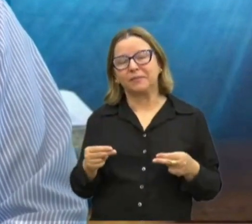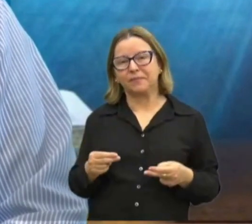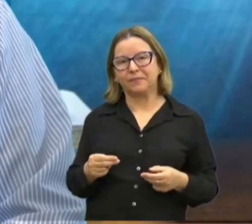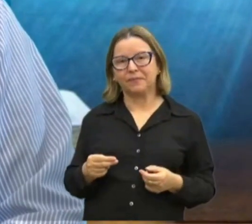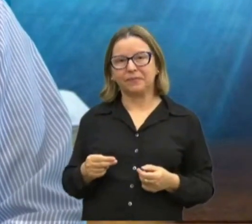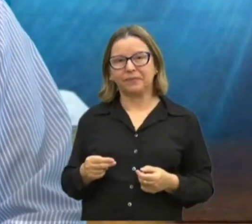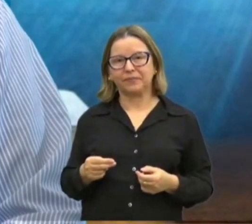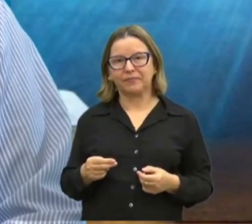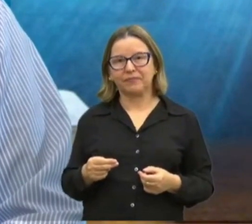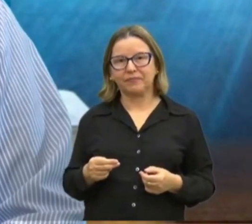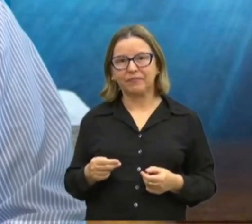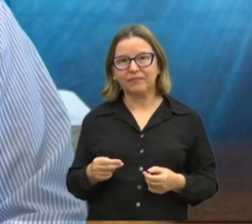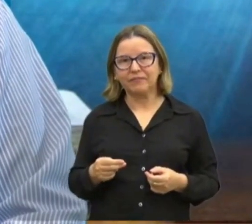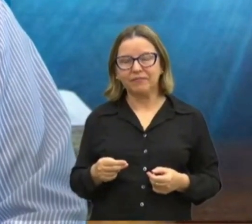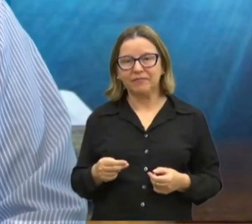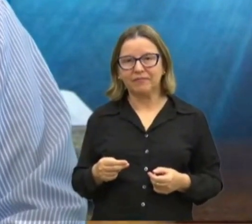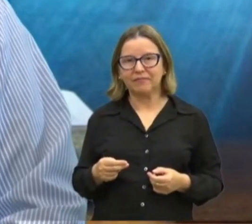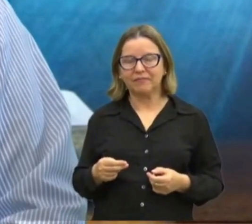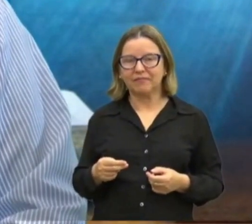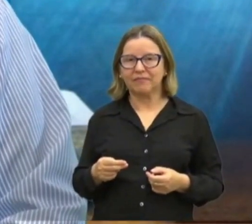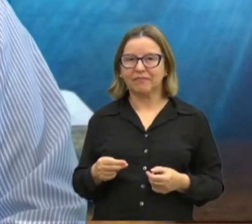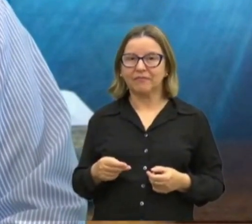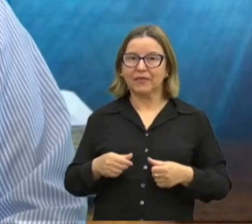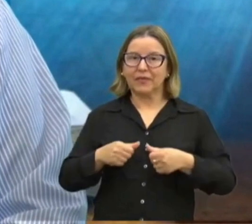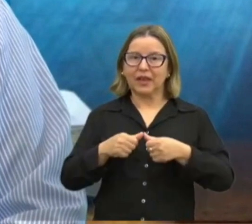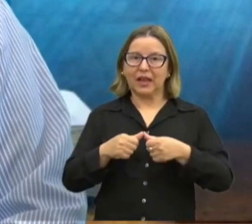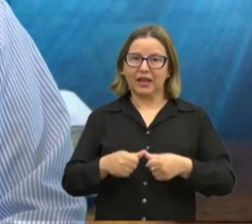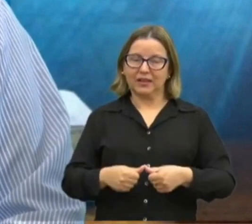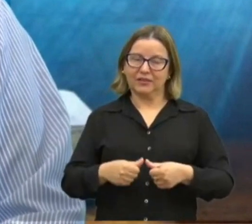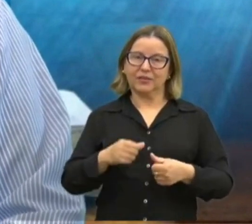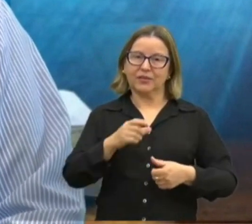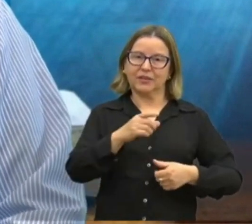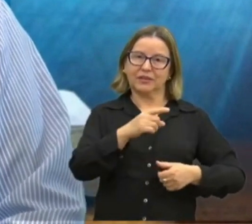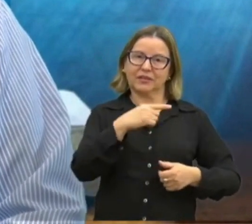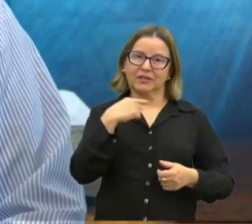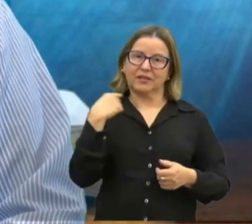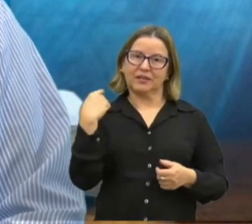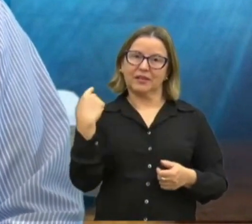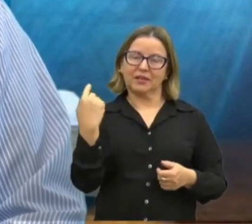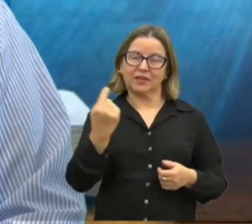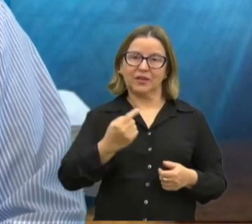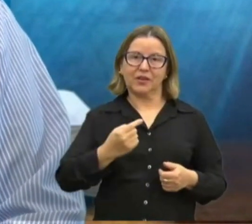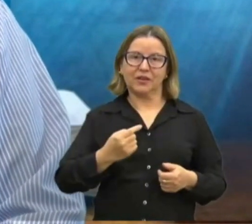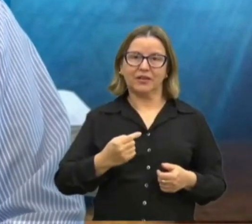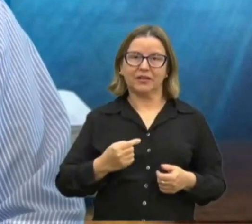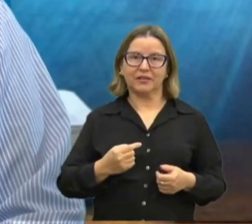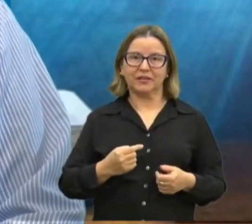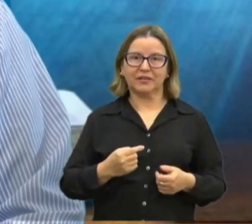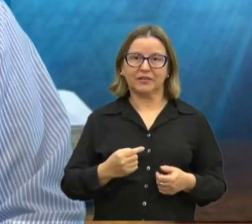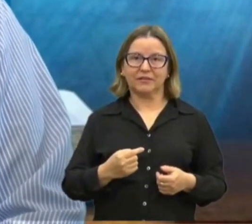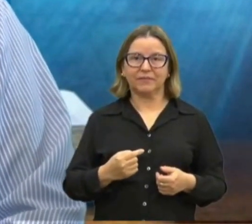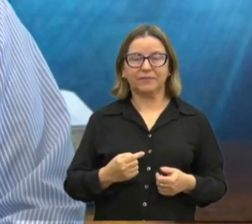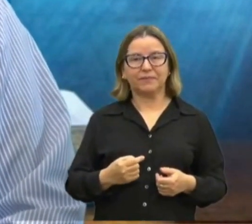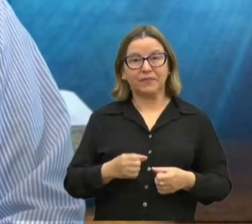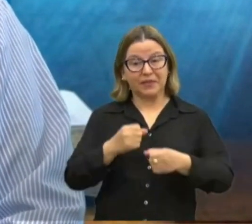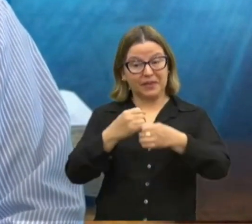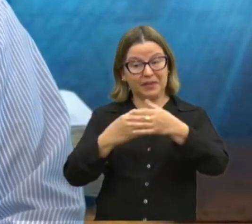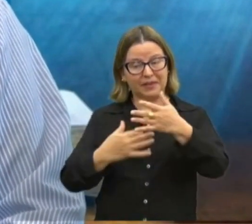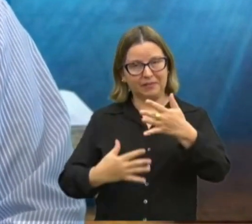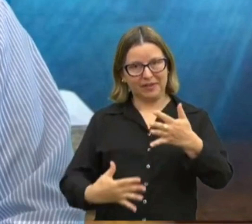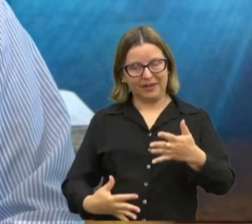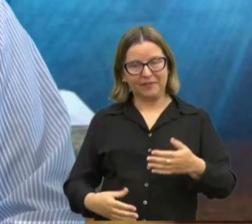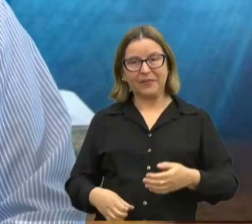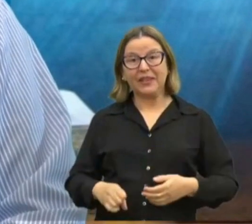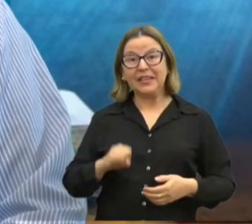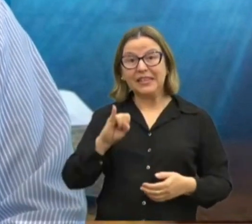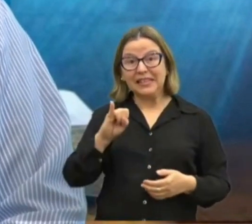Então, é nesse sentido que nós vamos aqui analisar essas perguntas. Se